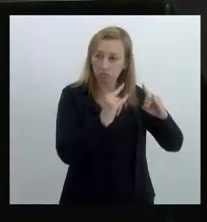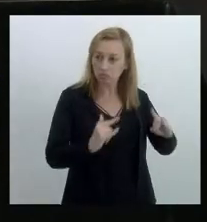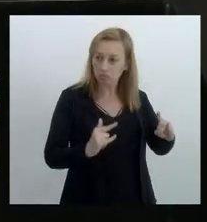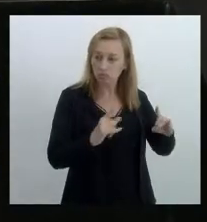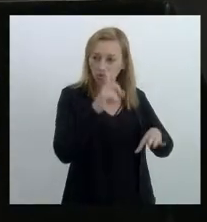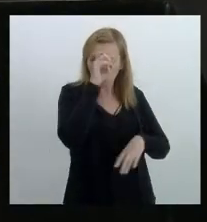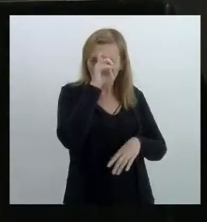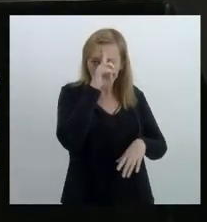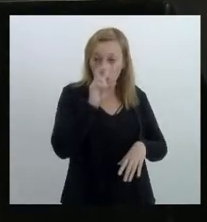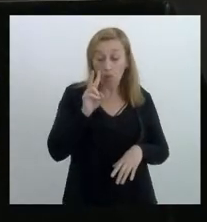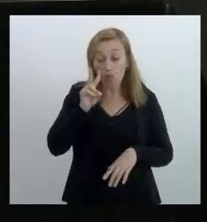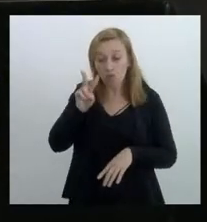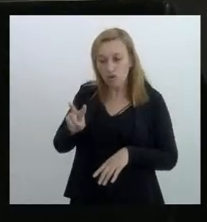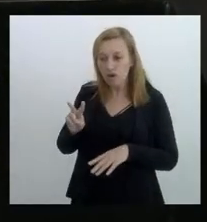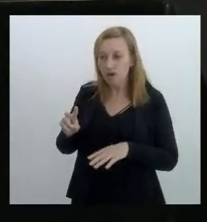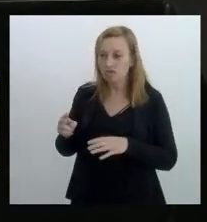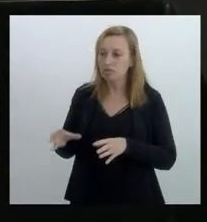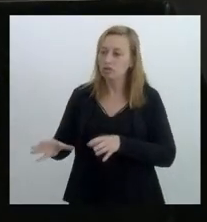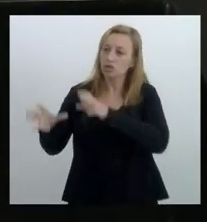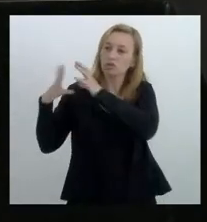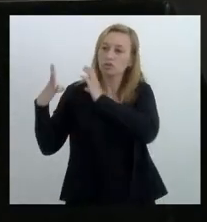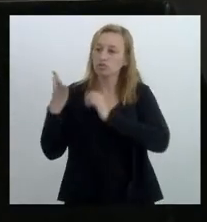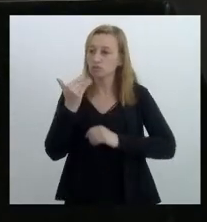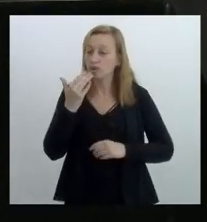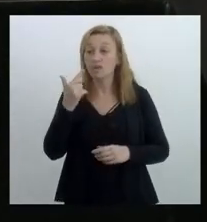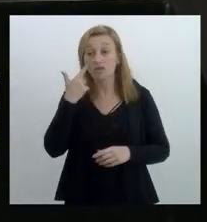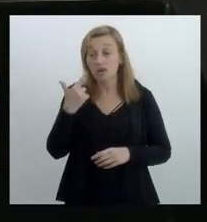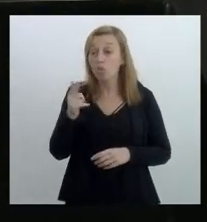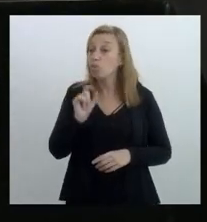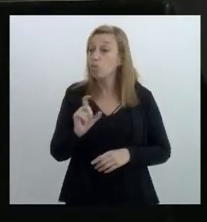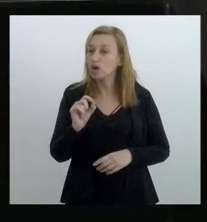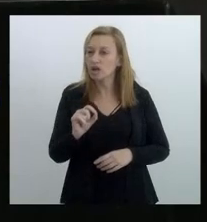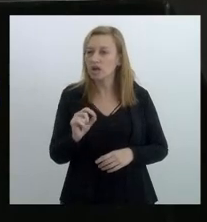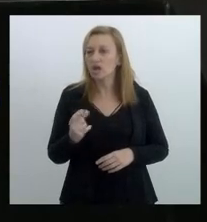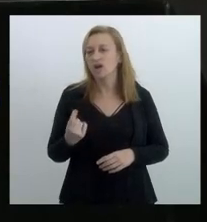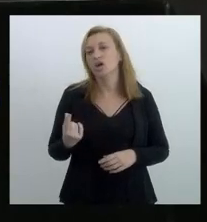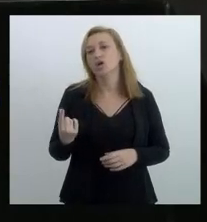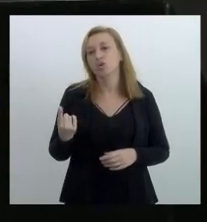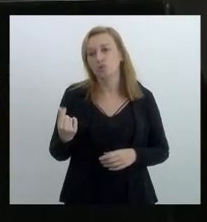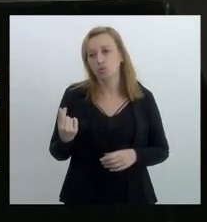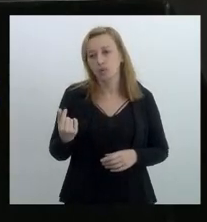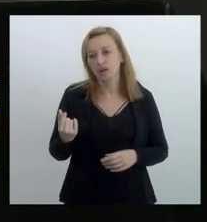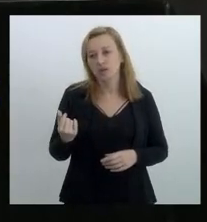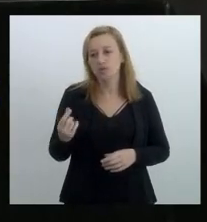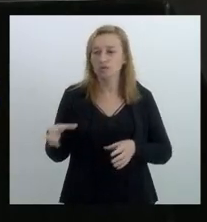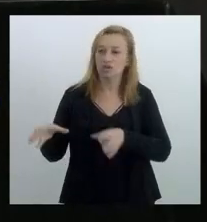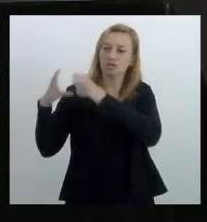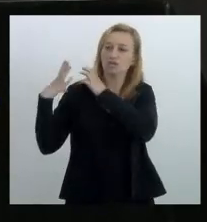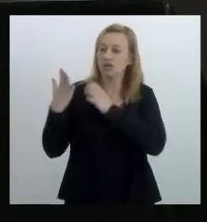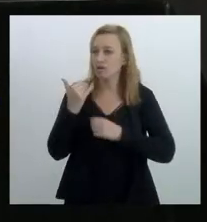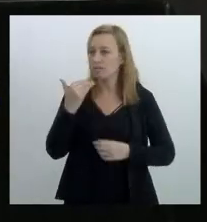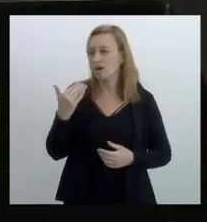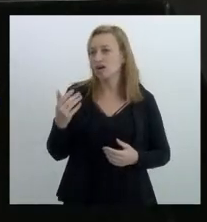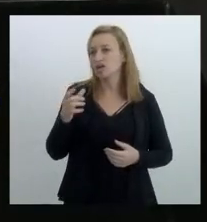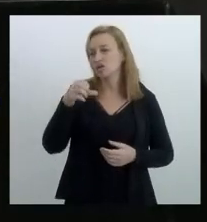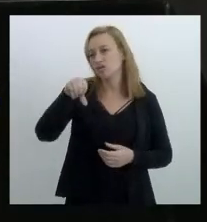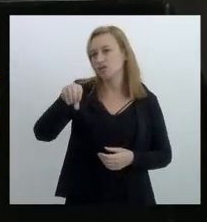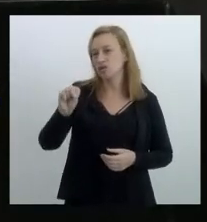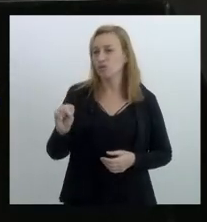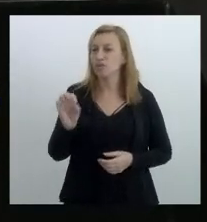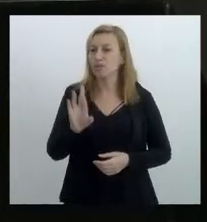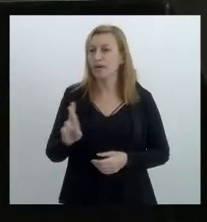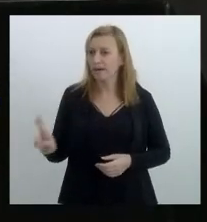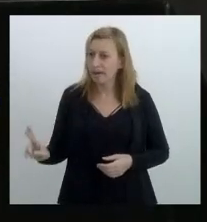vai olhar as cestas básicas, nós vamos ver que o preço individual das cestas básicas era R$